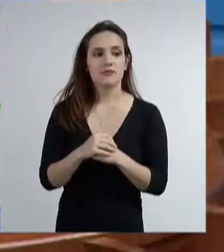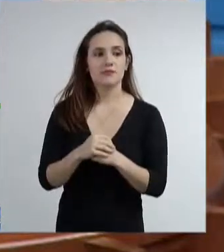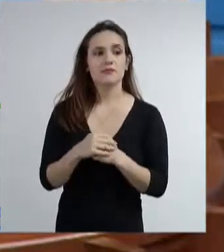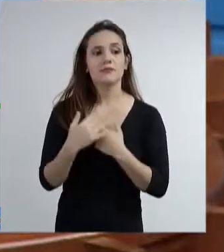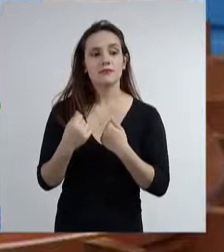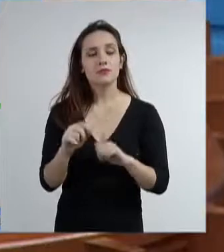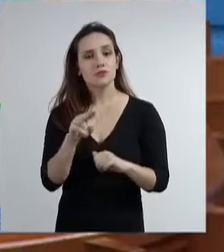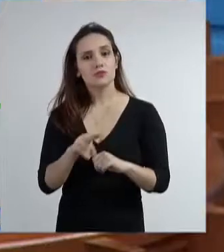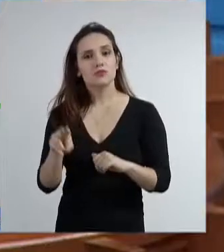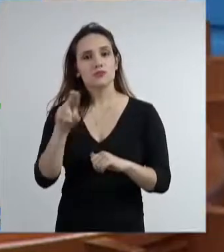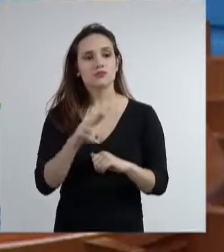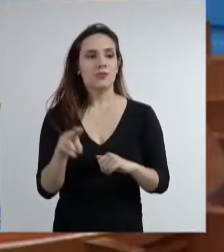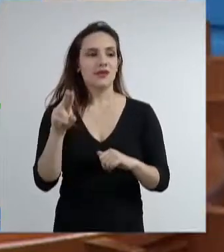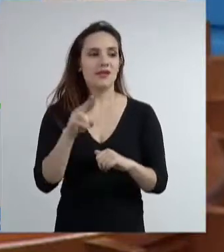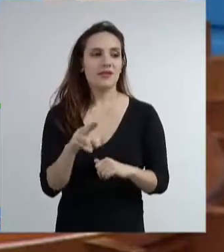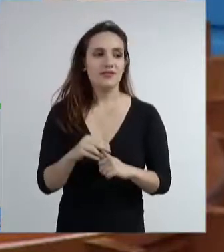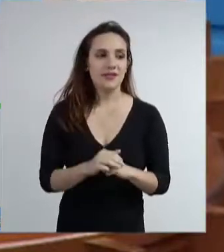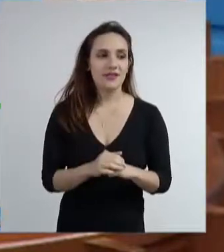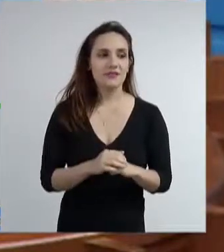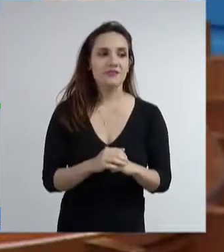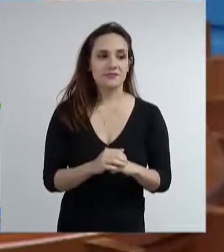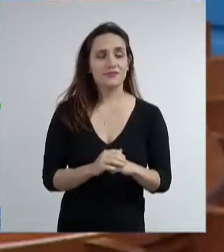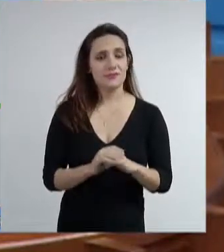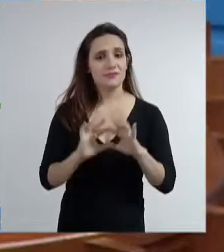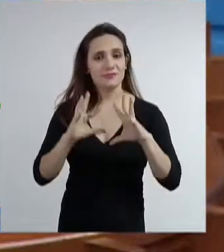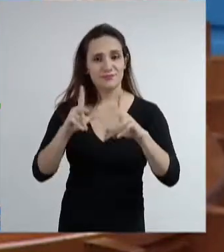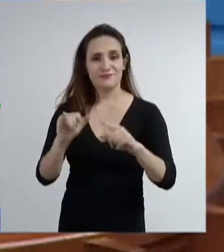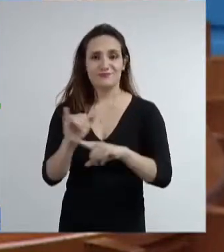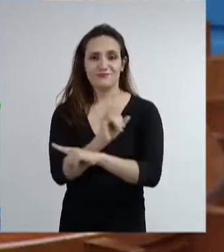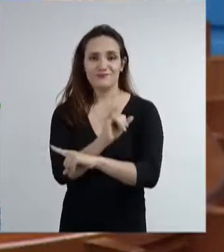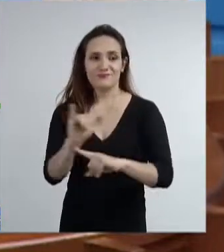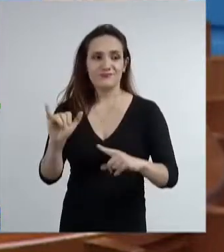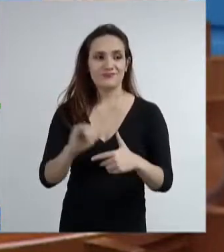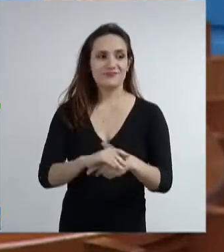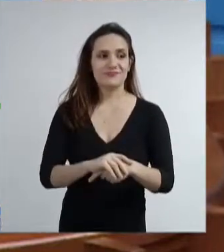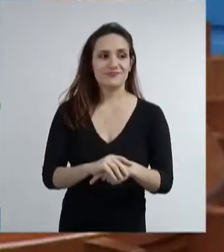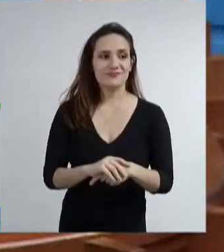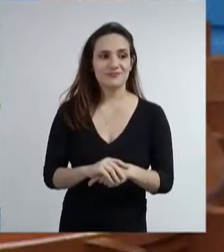que a gente tem, de todas as ferramentas que o Legislativo dispõe.